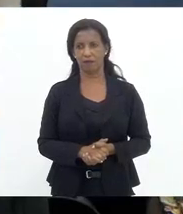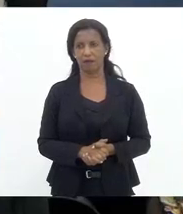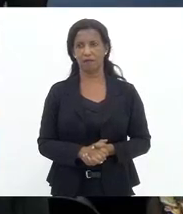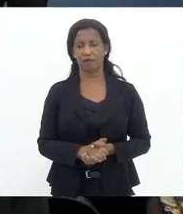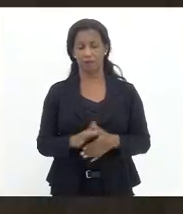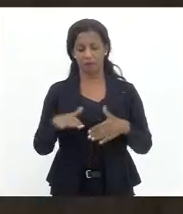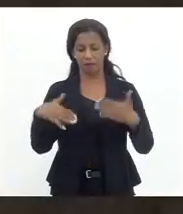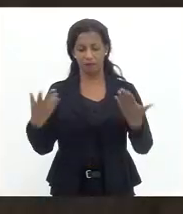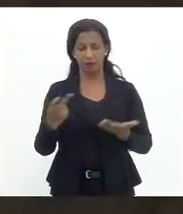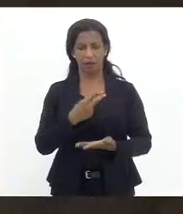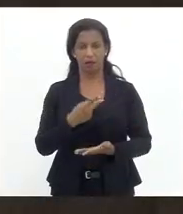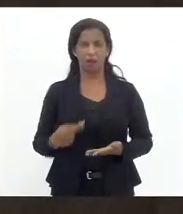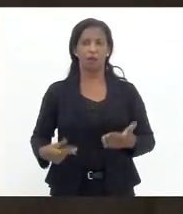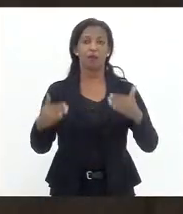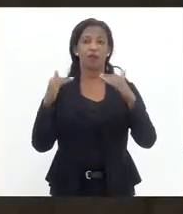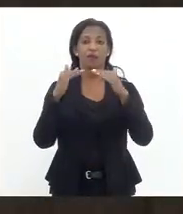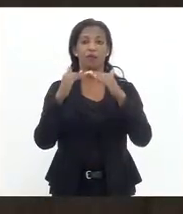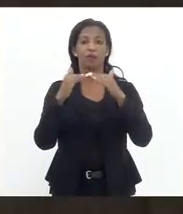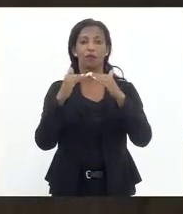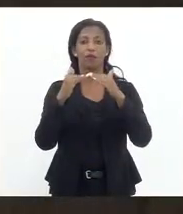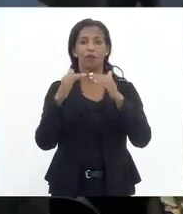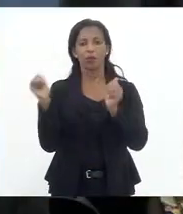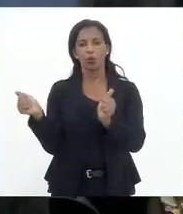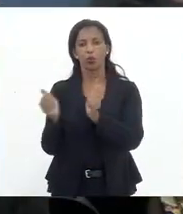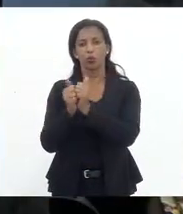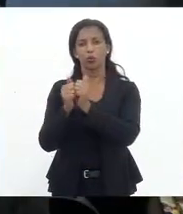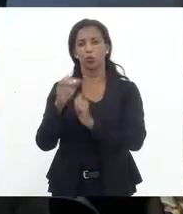Senhor presidente, favorável com a CCJ.